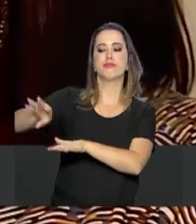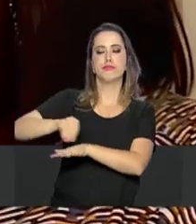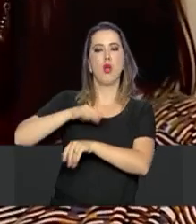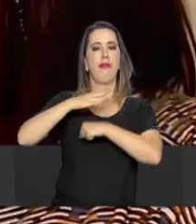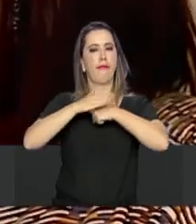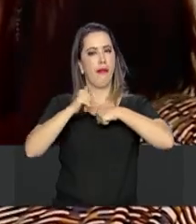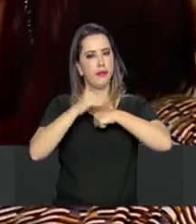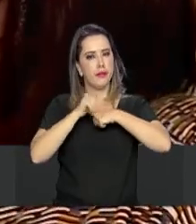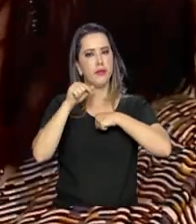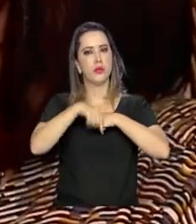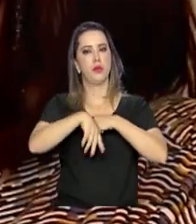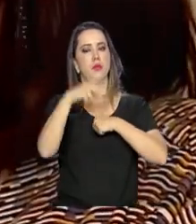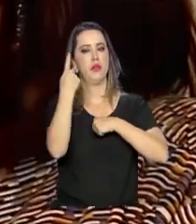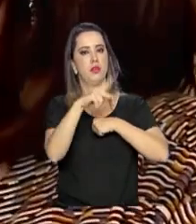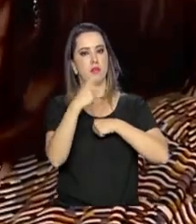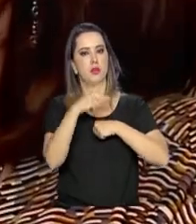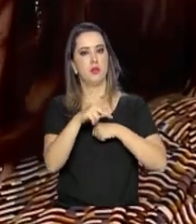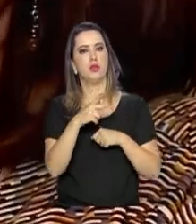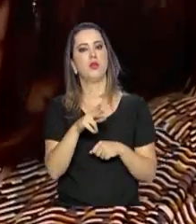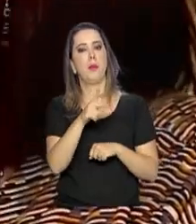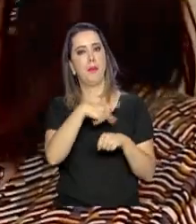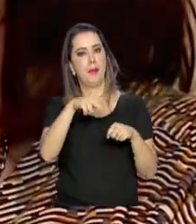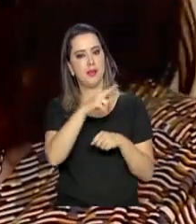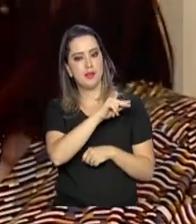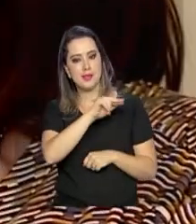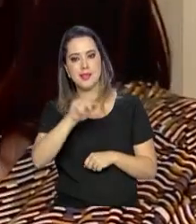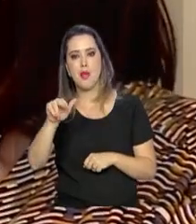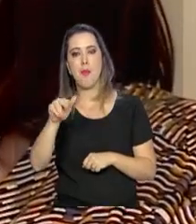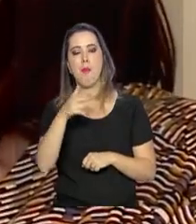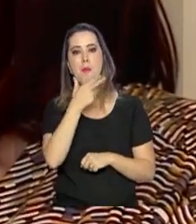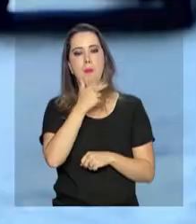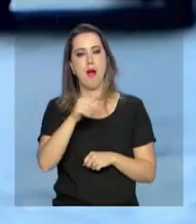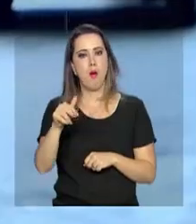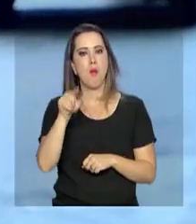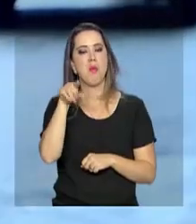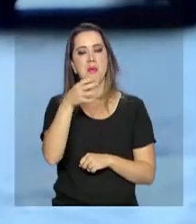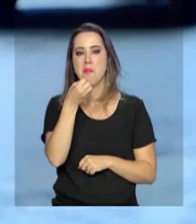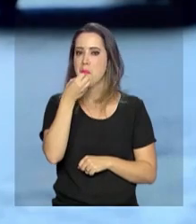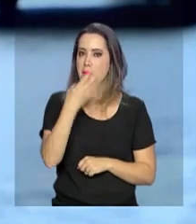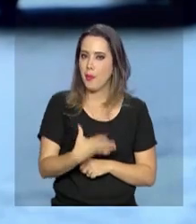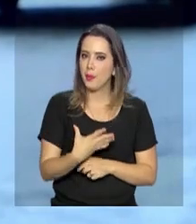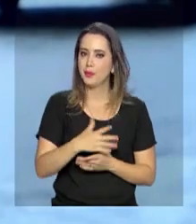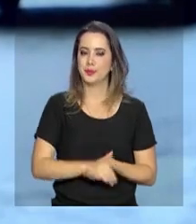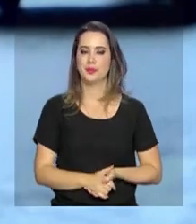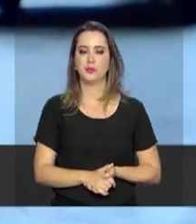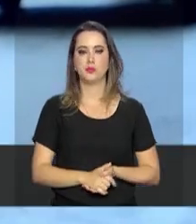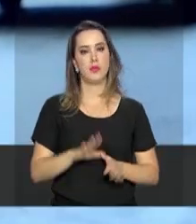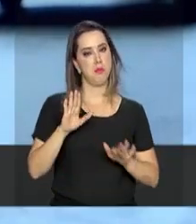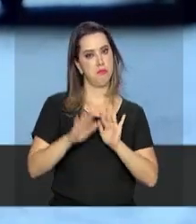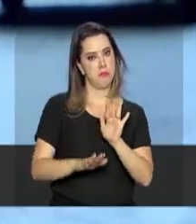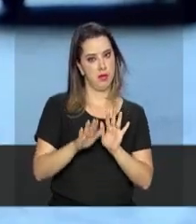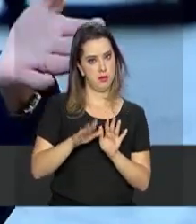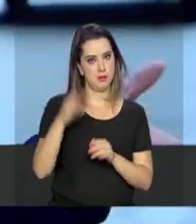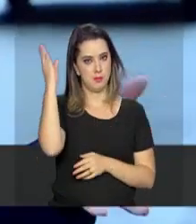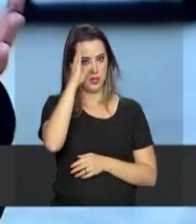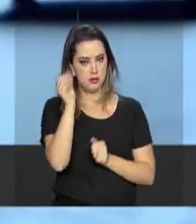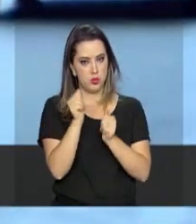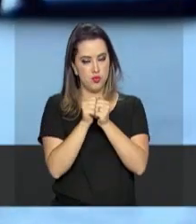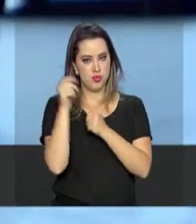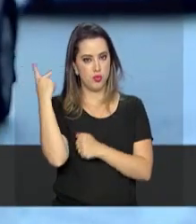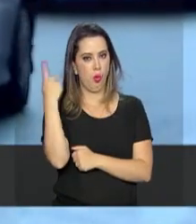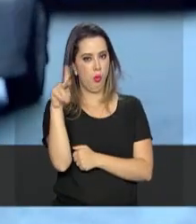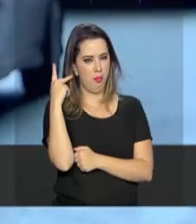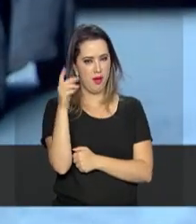carinho também né país irmão e somos muito bem recebidos mas nem sempre essa relação entre brasileiros e paraguaios